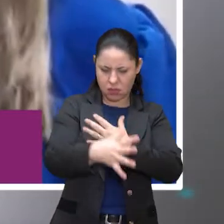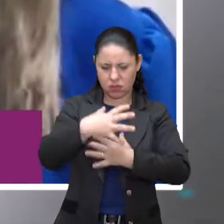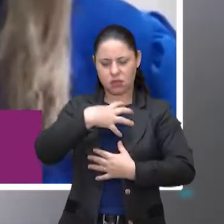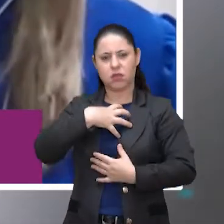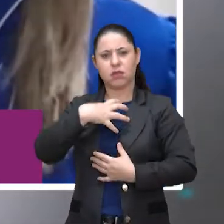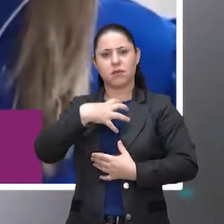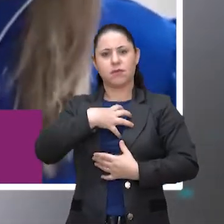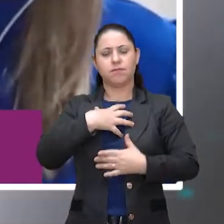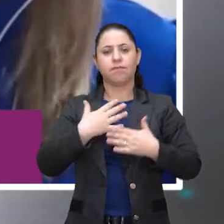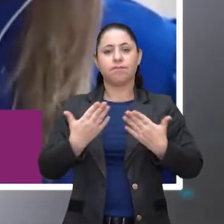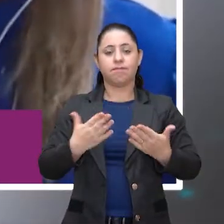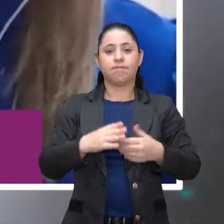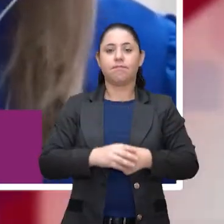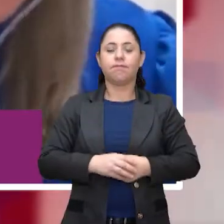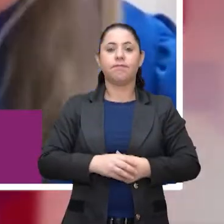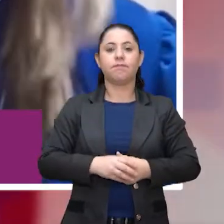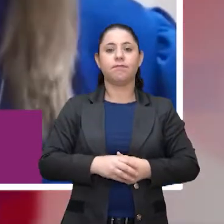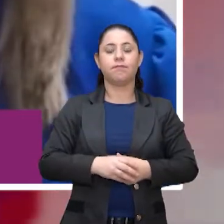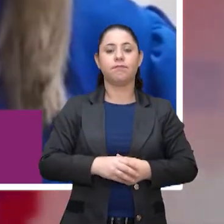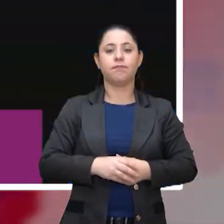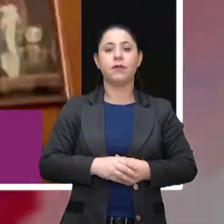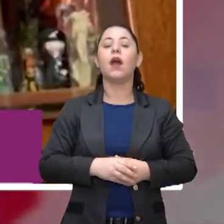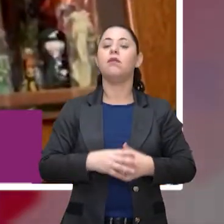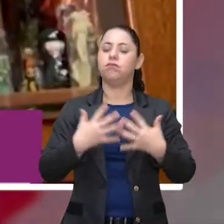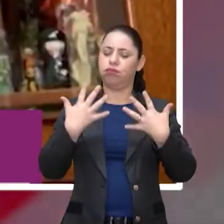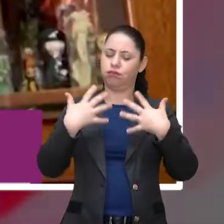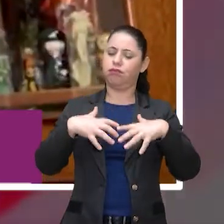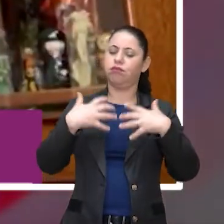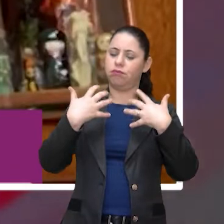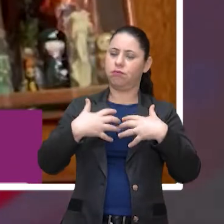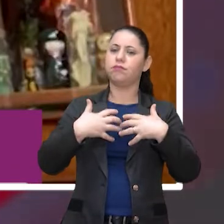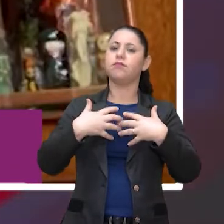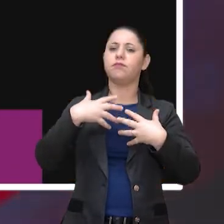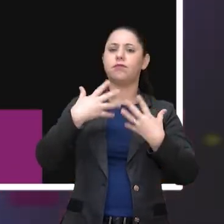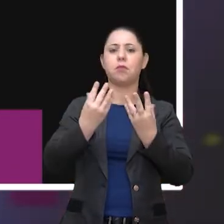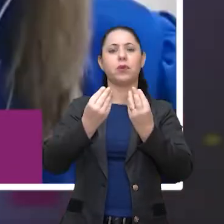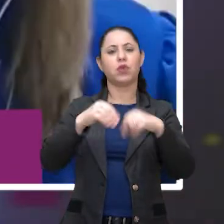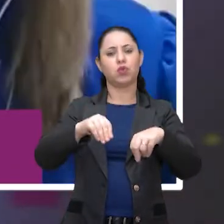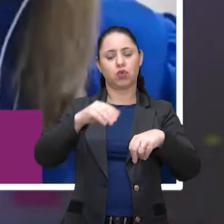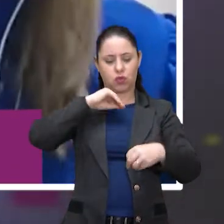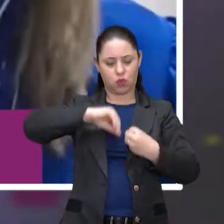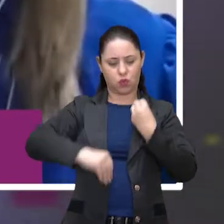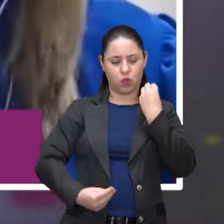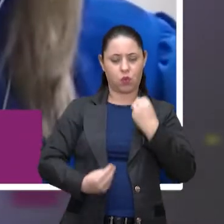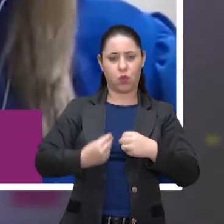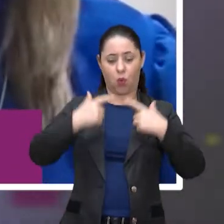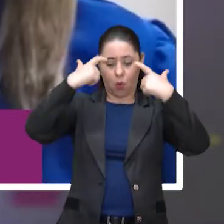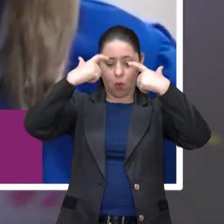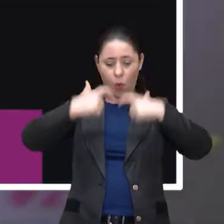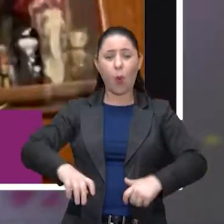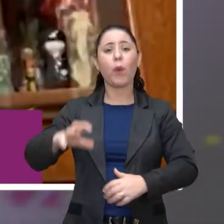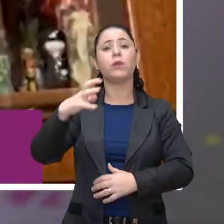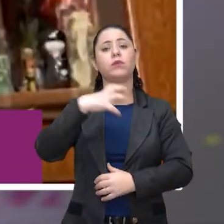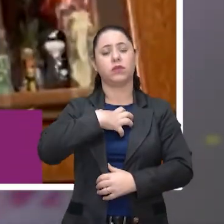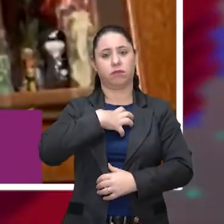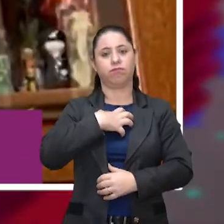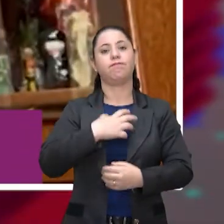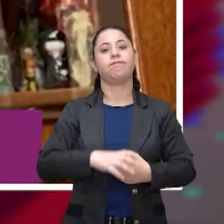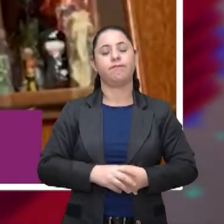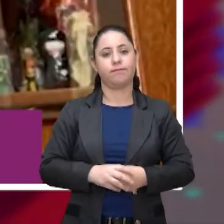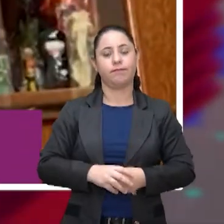Interfere no organismo, né? O corpo sente. Sim. Então, por exemplo, perdas,